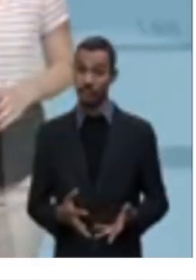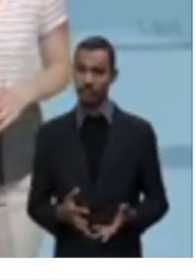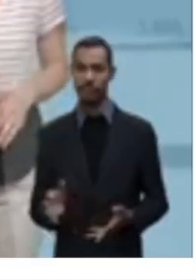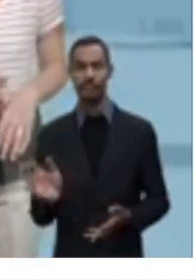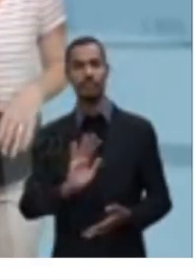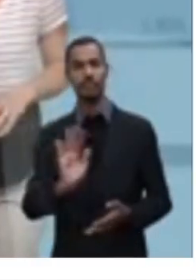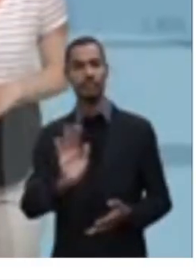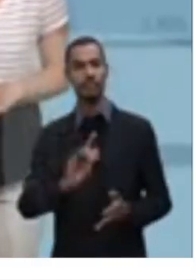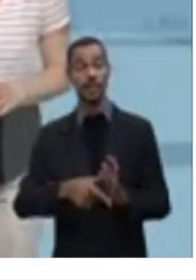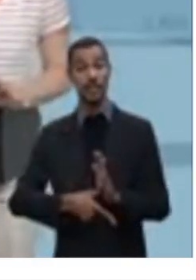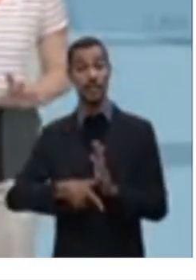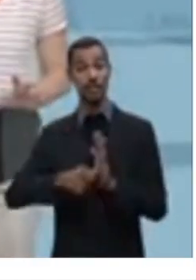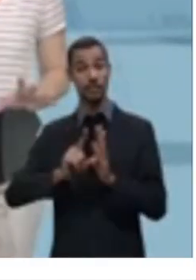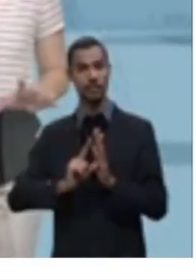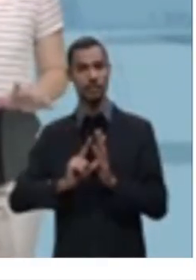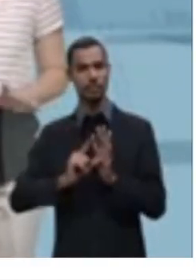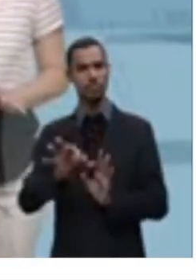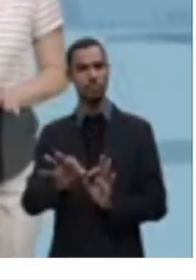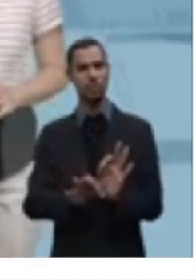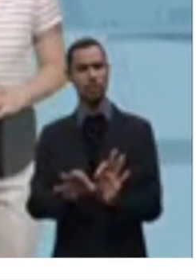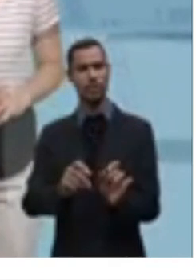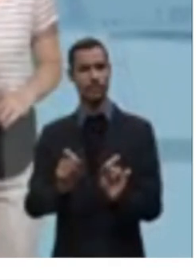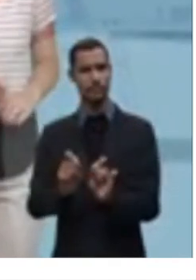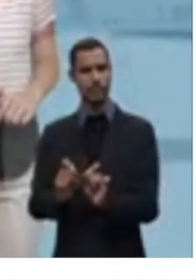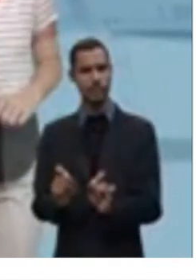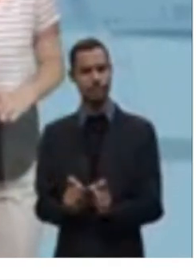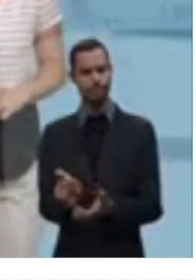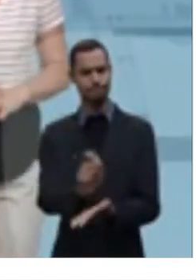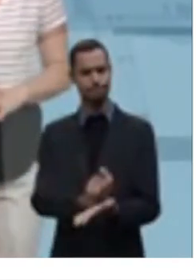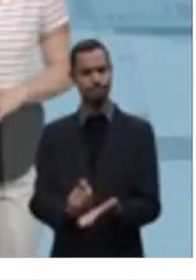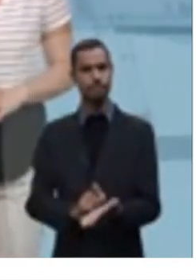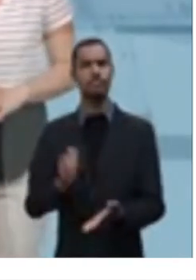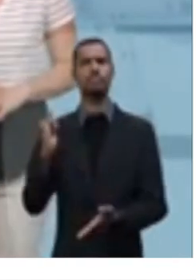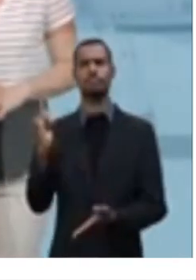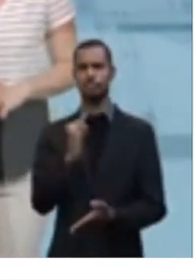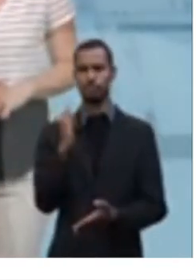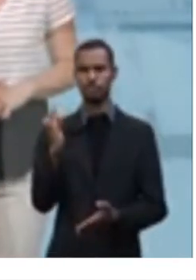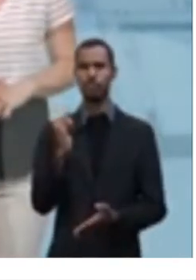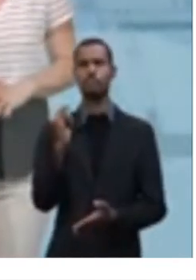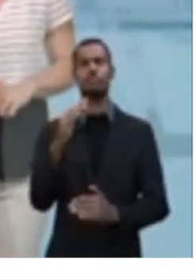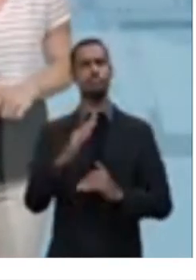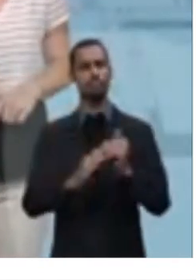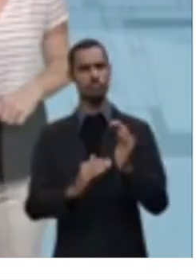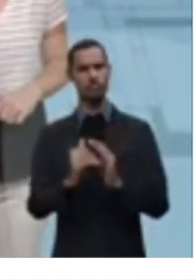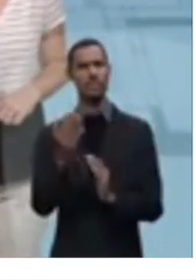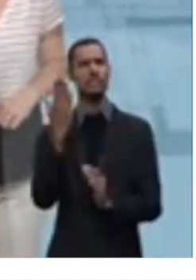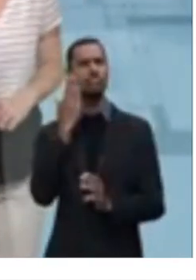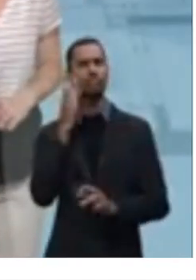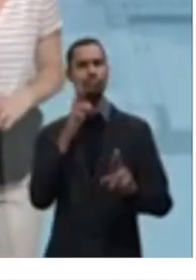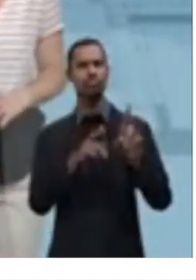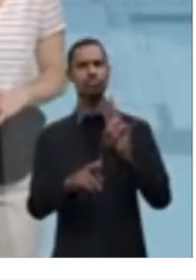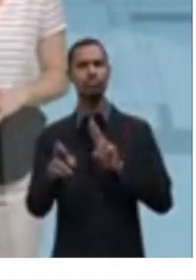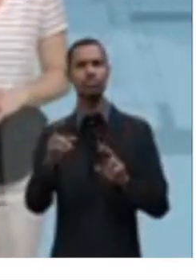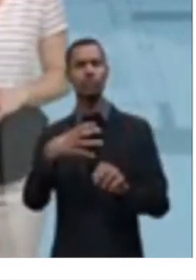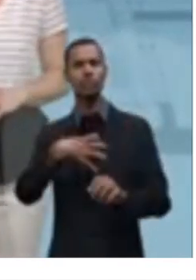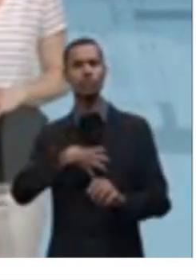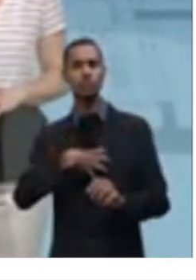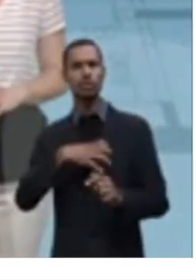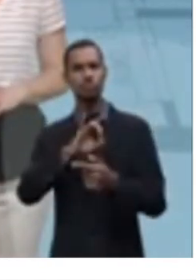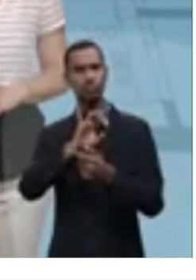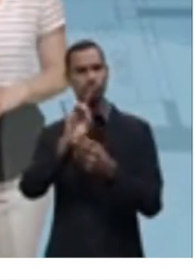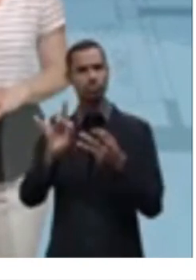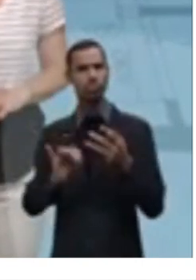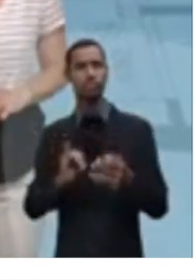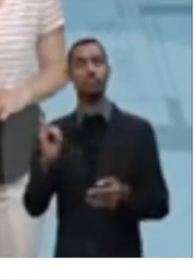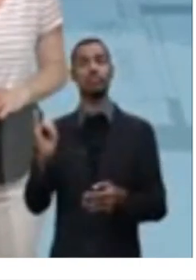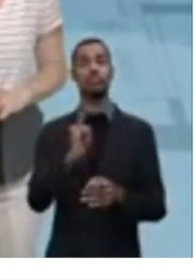Olá! Antes de desenvolver qualquer projeto, é muito importante que o profissional saiba avaliar e conhecer os tipos de